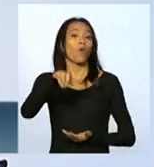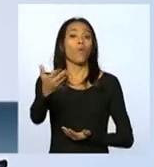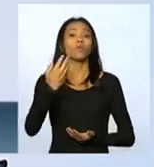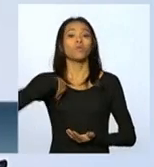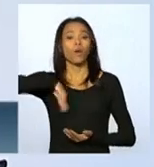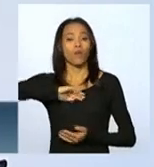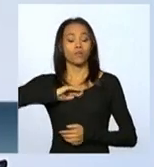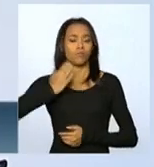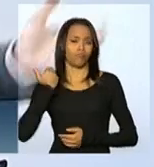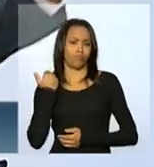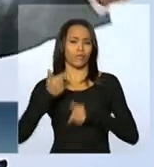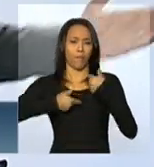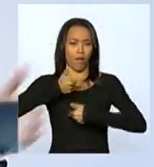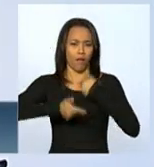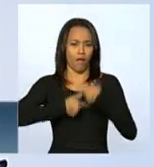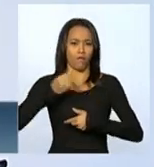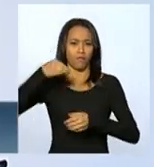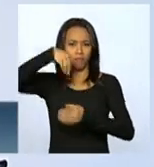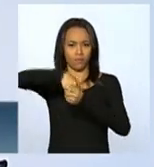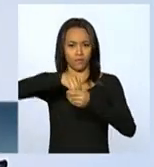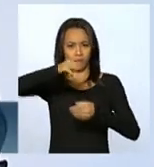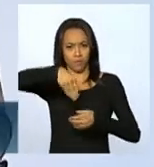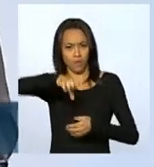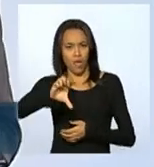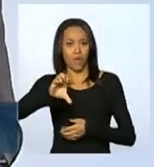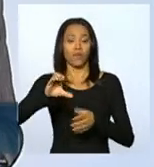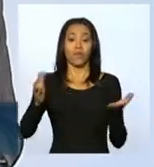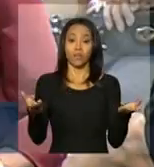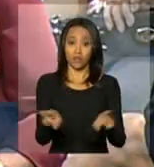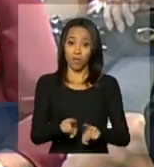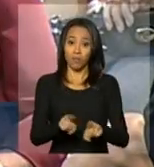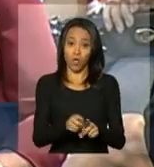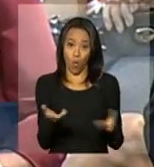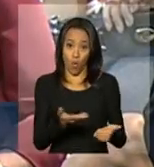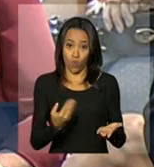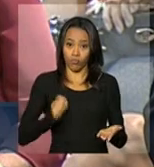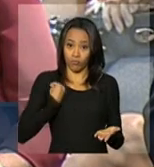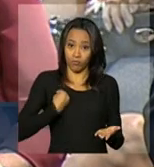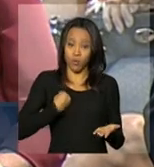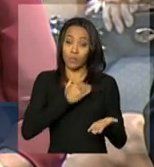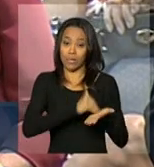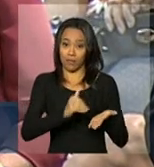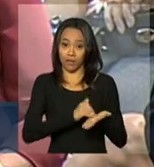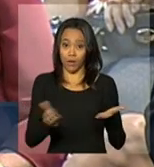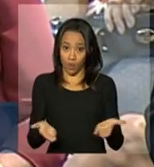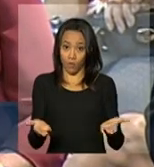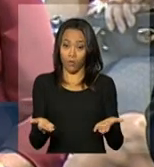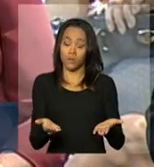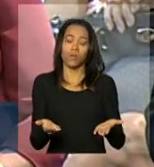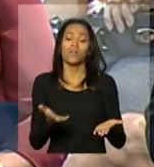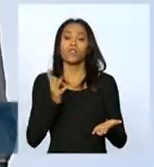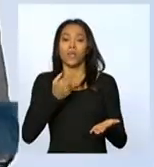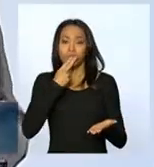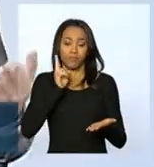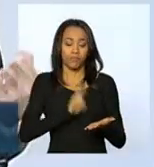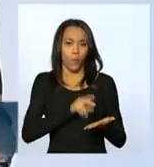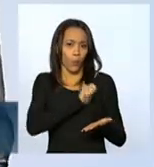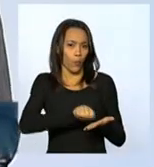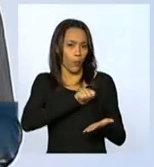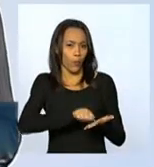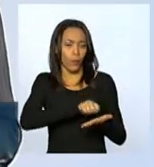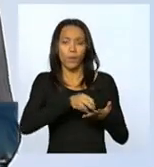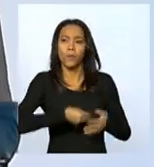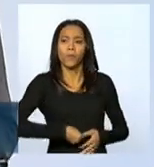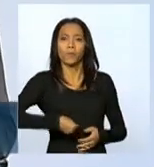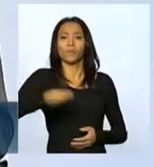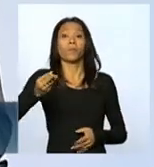Ministério da Educação, eu e o seu atual ministro, que era meu secretário executivo, encaminhamos uma carta à Prefeitura